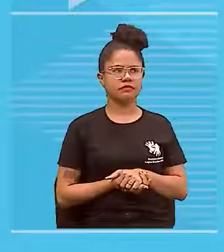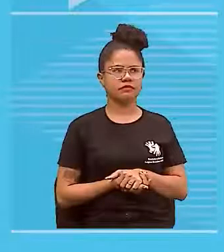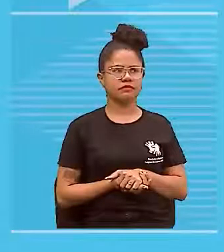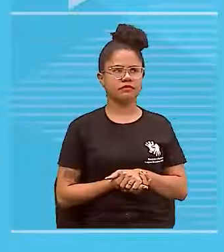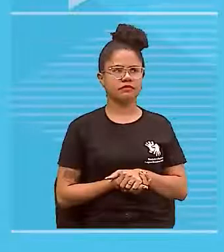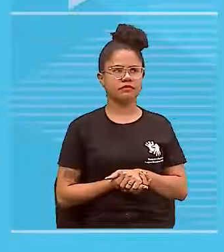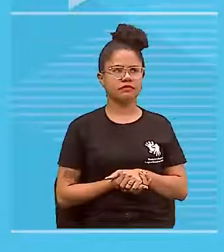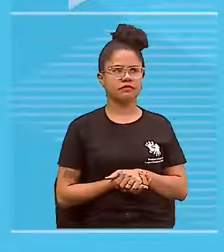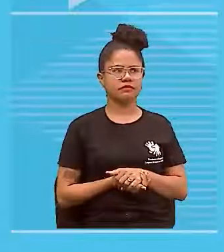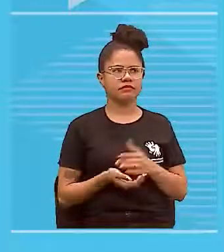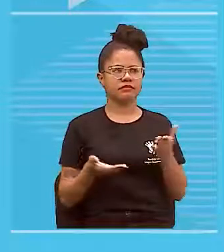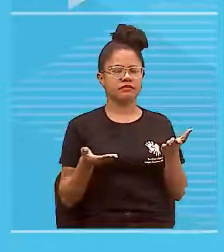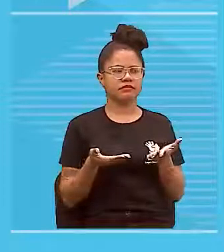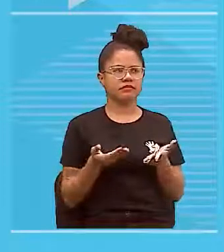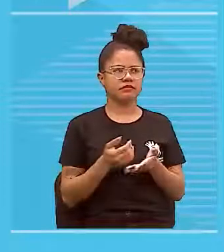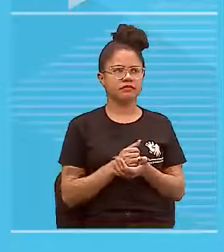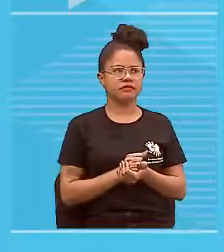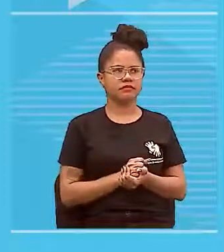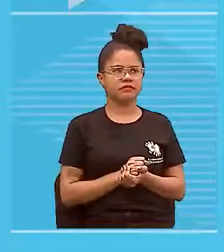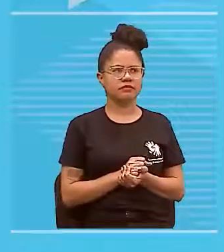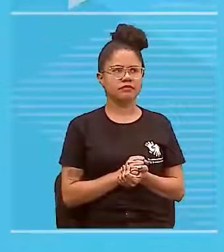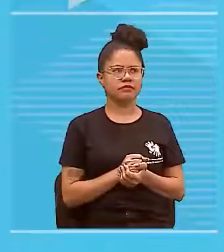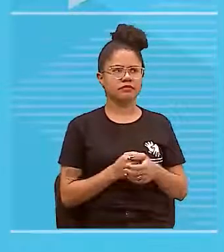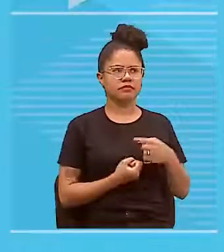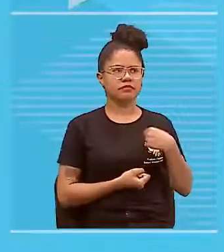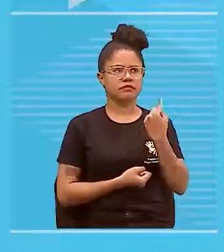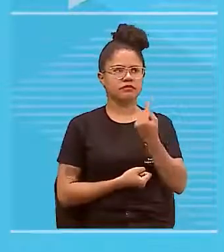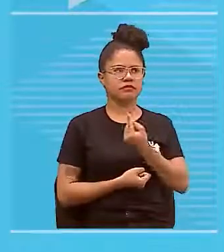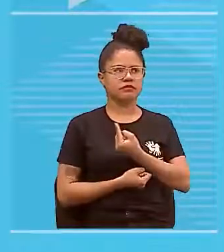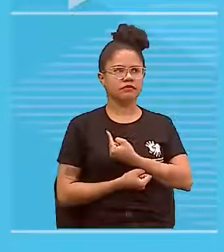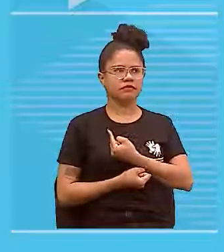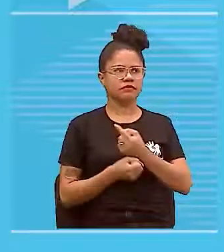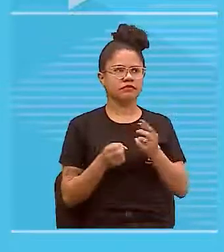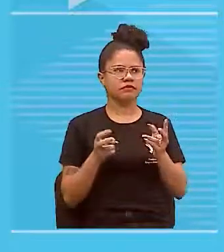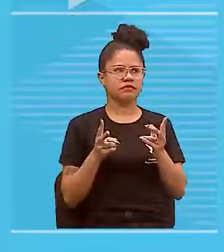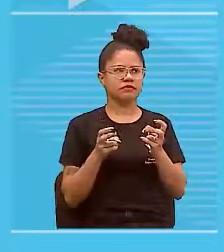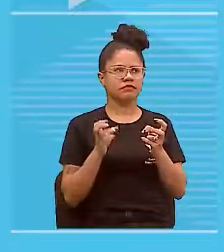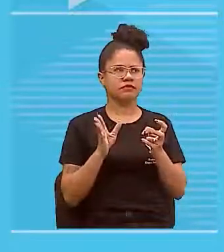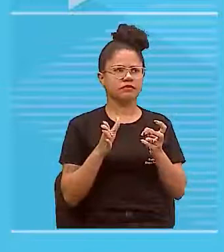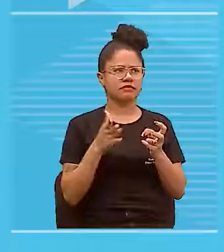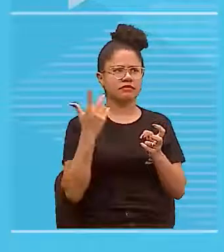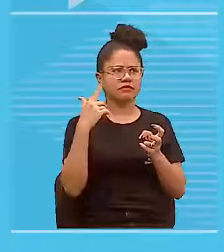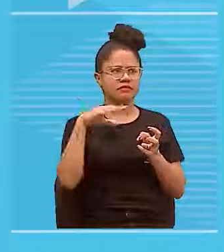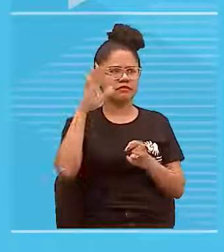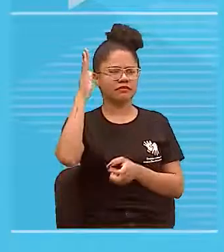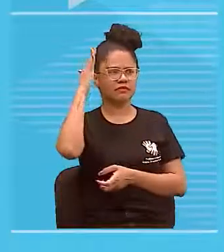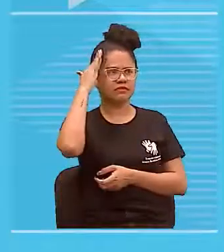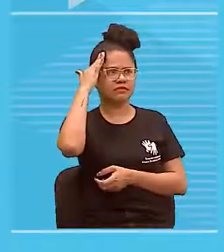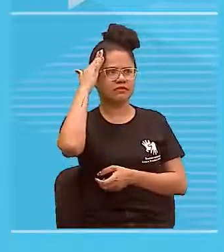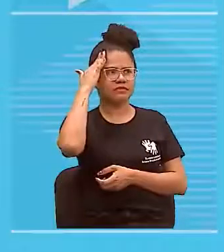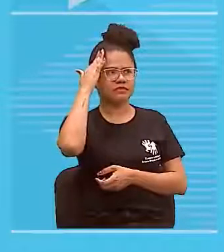turma a gente percebe já deu para fazer a leitura né